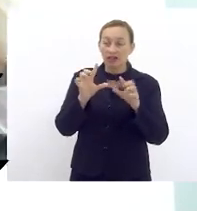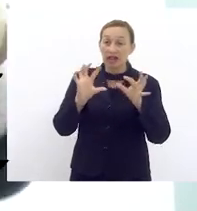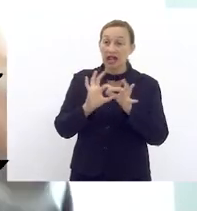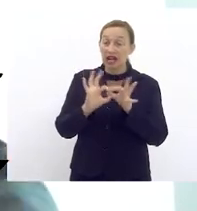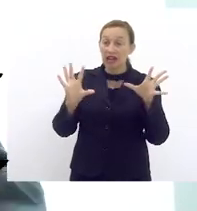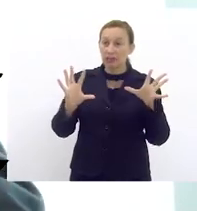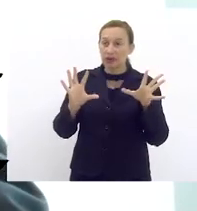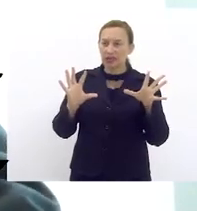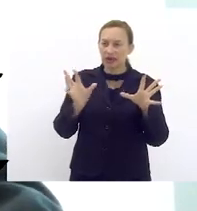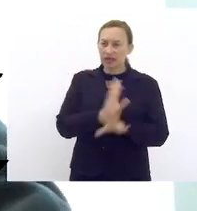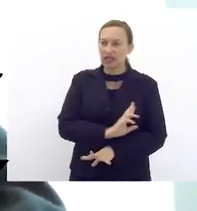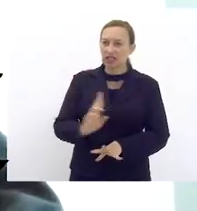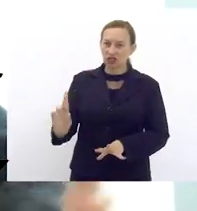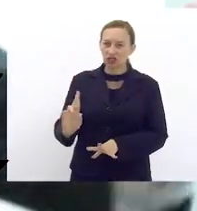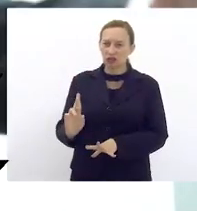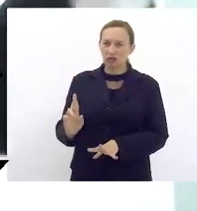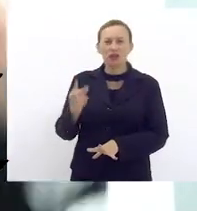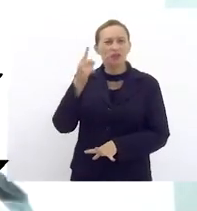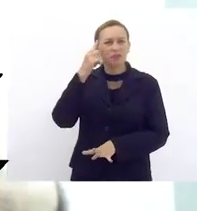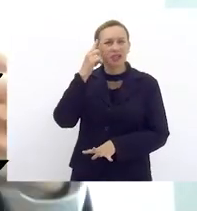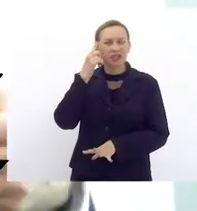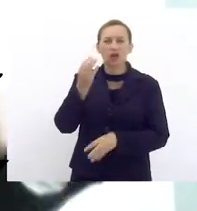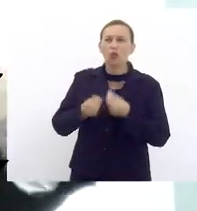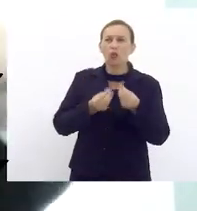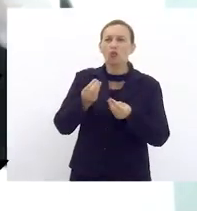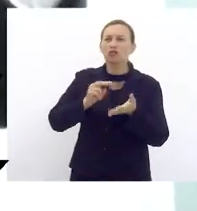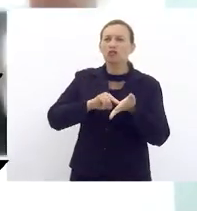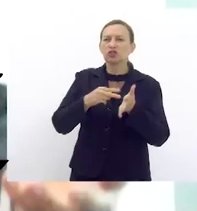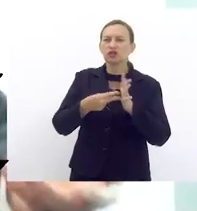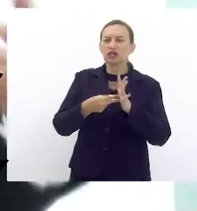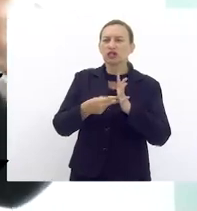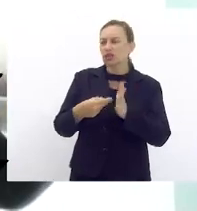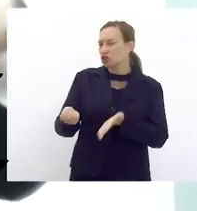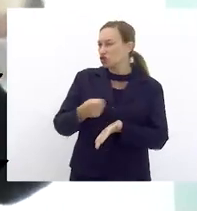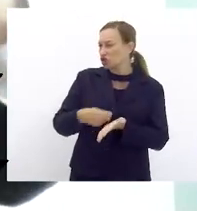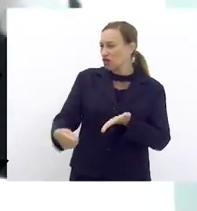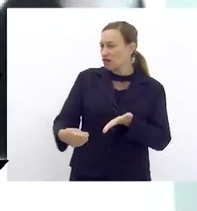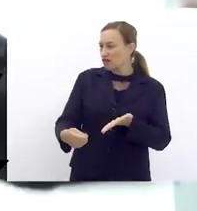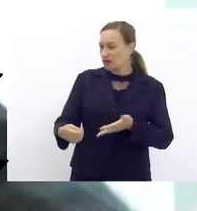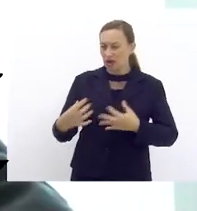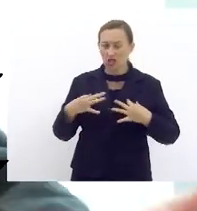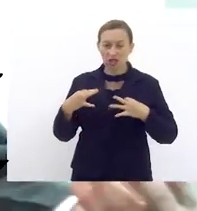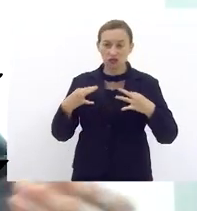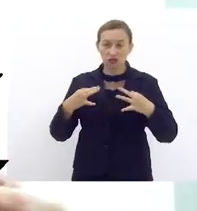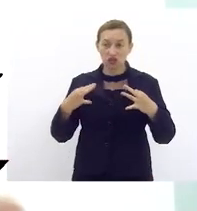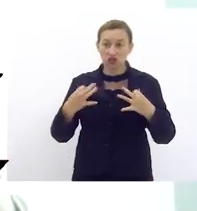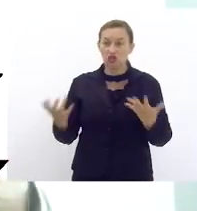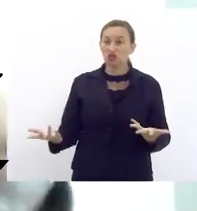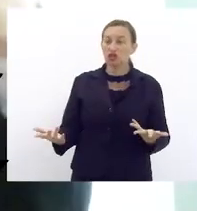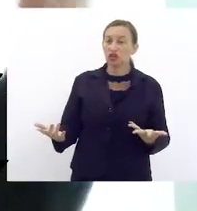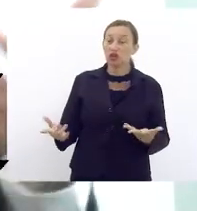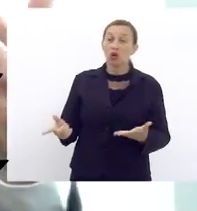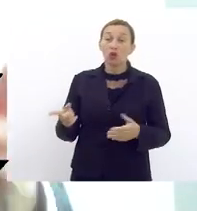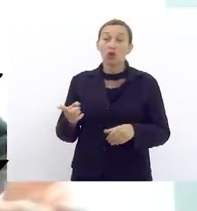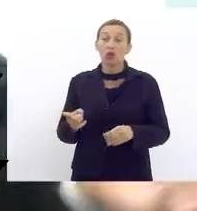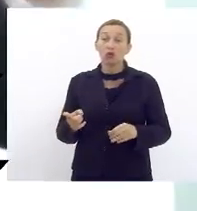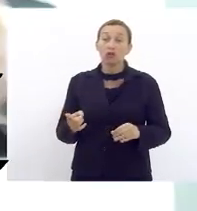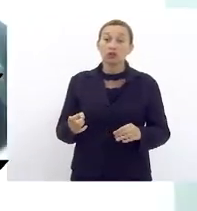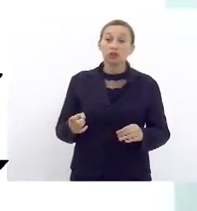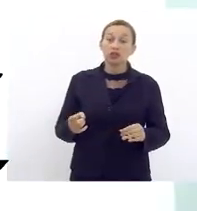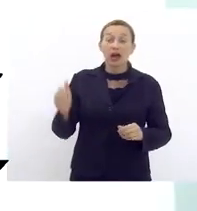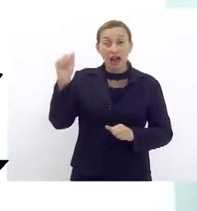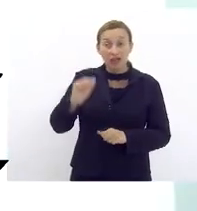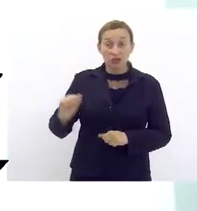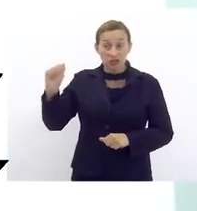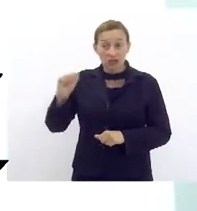expressar as nossas convicções desde nos vestir como tal desde escrever desde ter os nossos tempos e associações